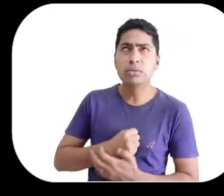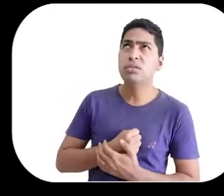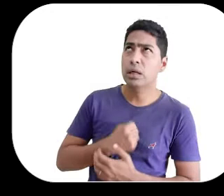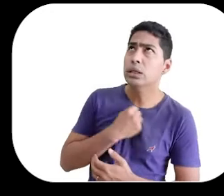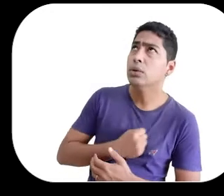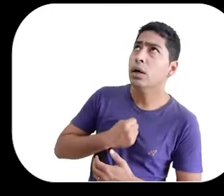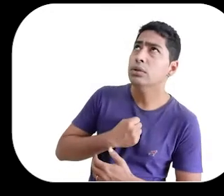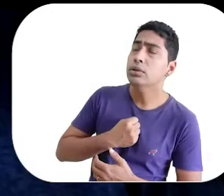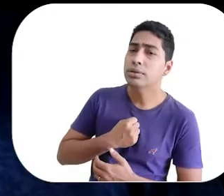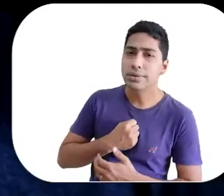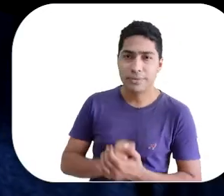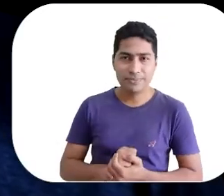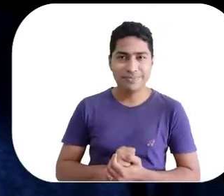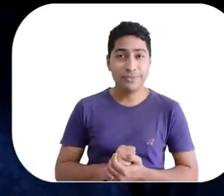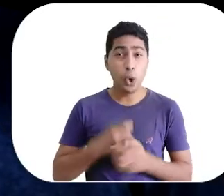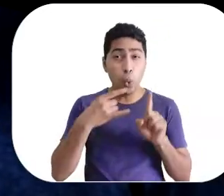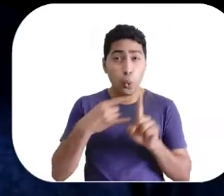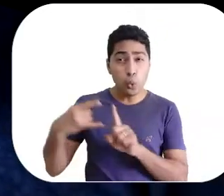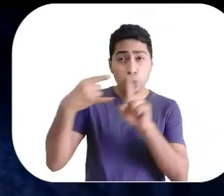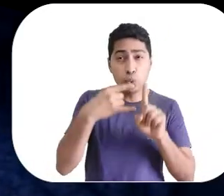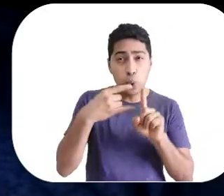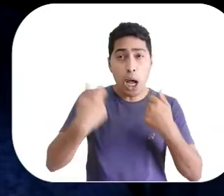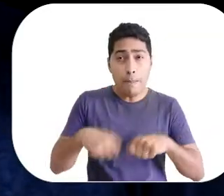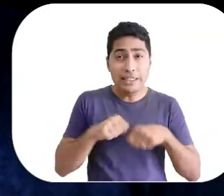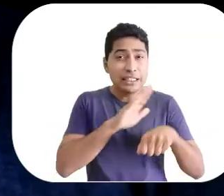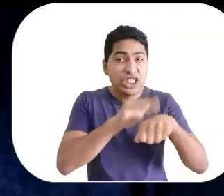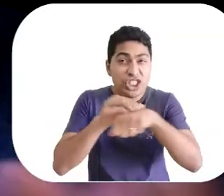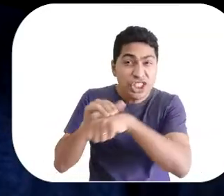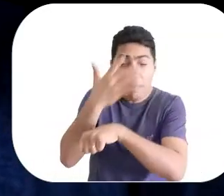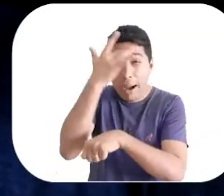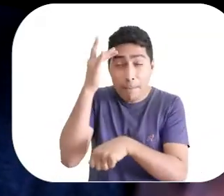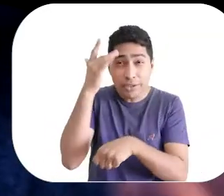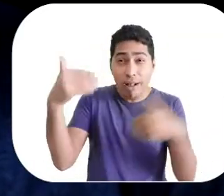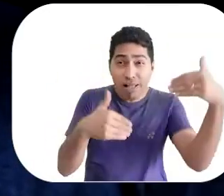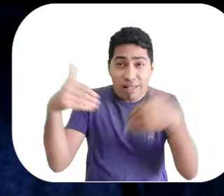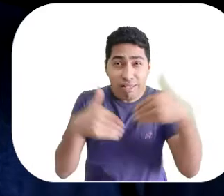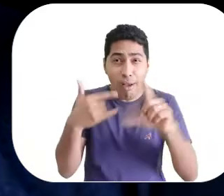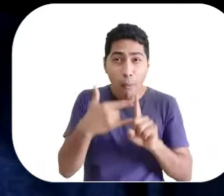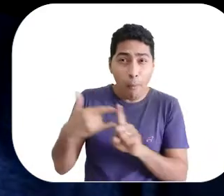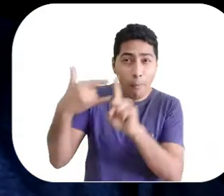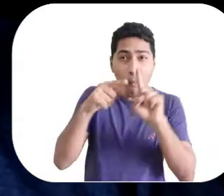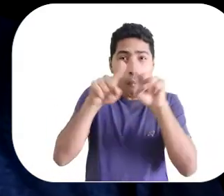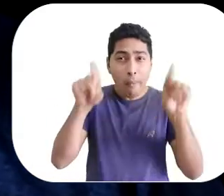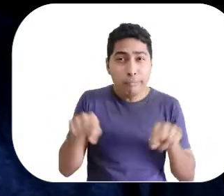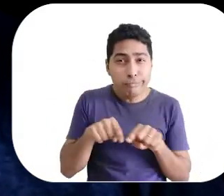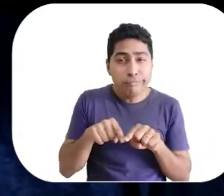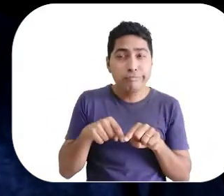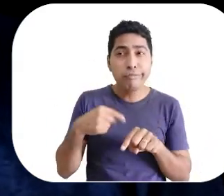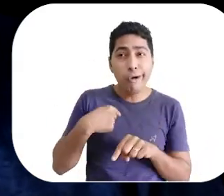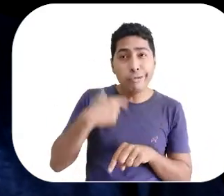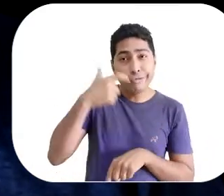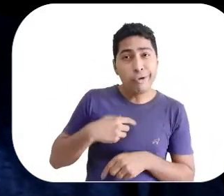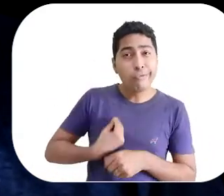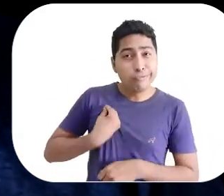Da saudade? O Zoom, você precisa recrutar para as pessoas irem até lá, até a sala onde